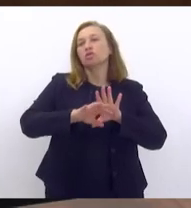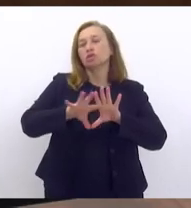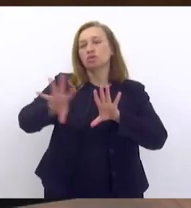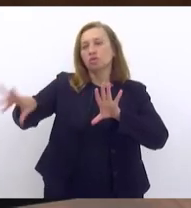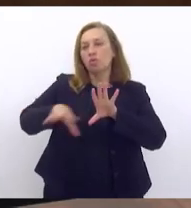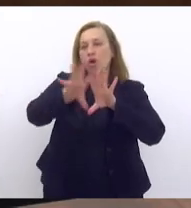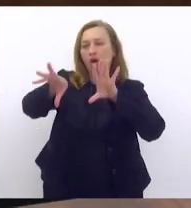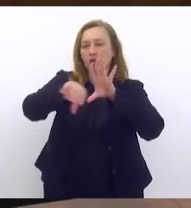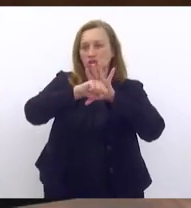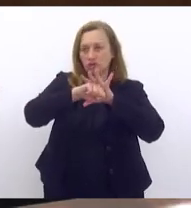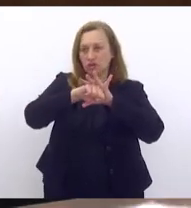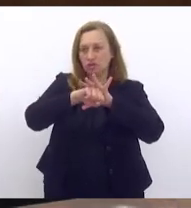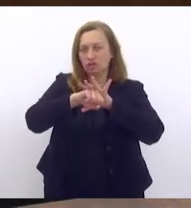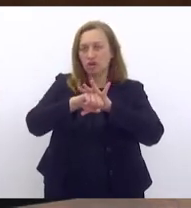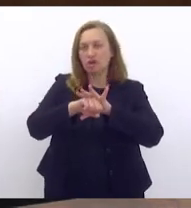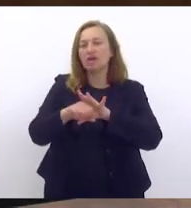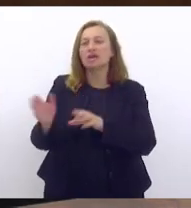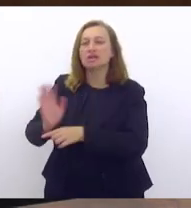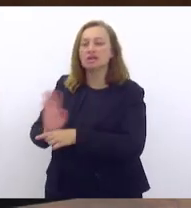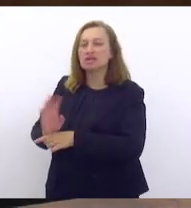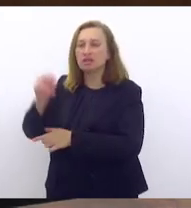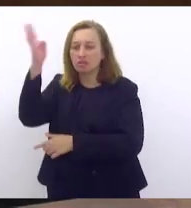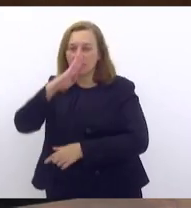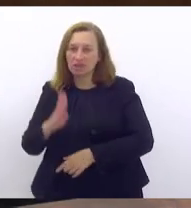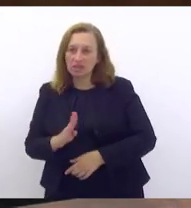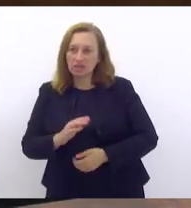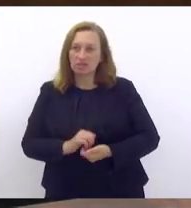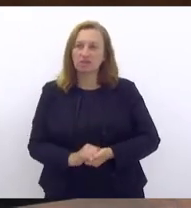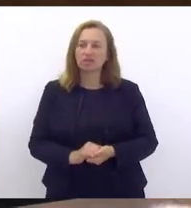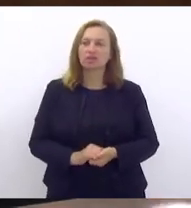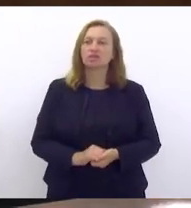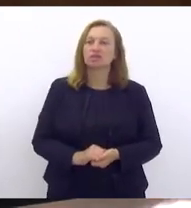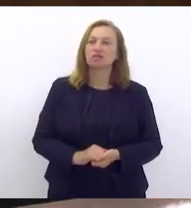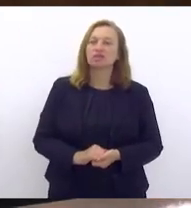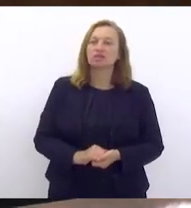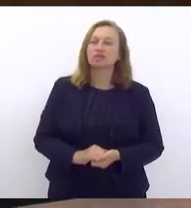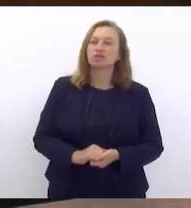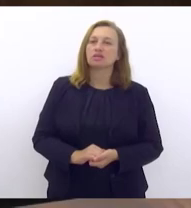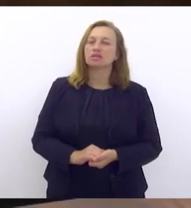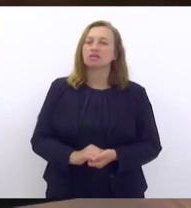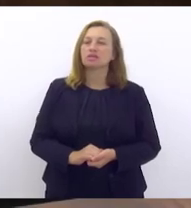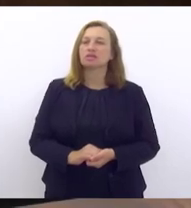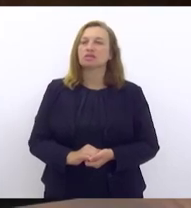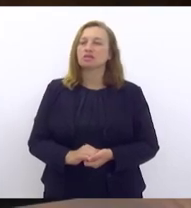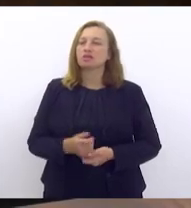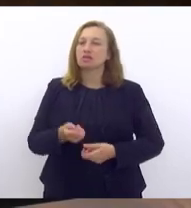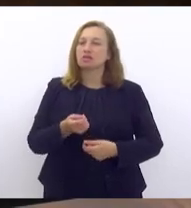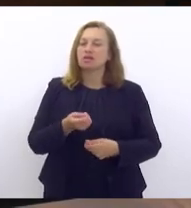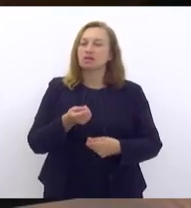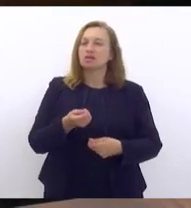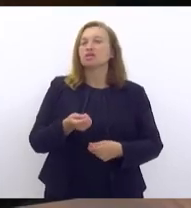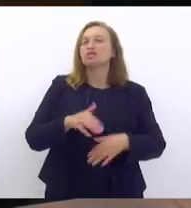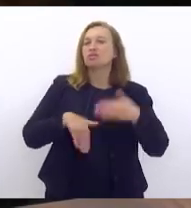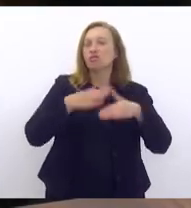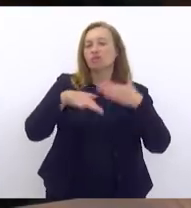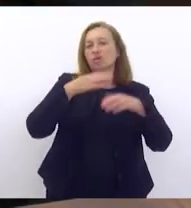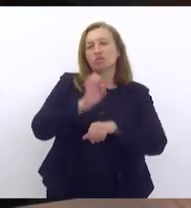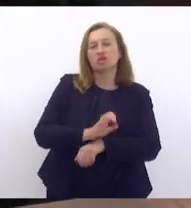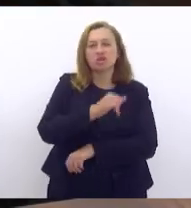cinema nacional, R$ 3 são gerados em riqueza para o Estado do Rio de Janeiro.